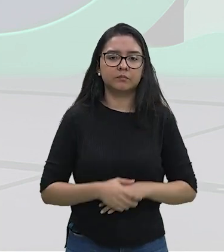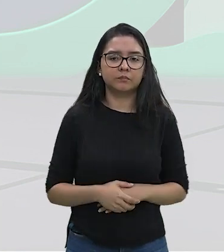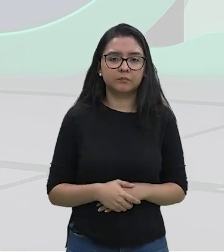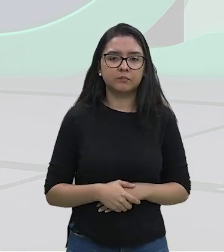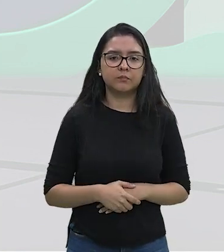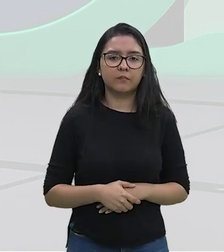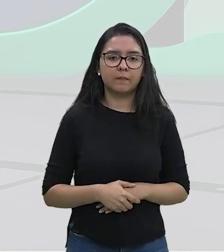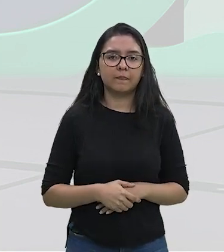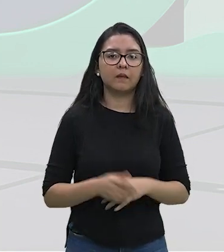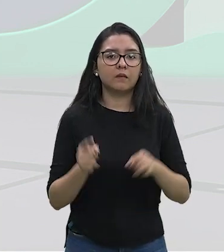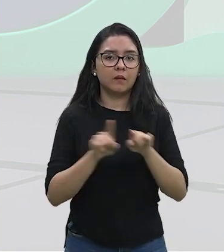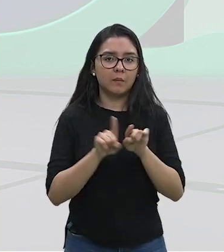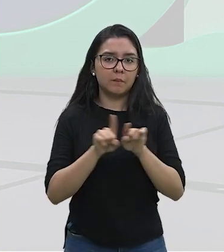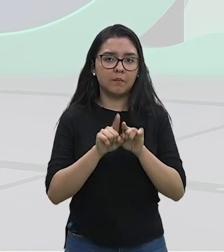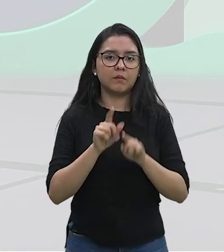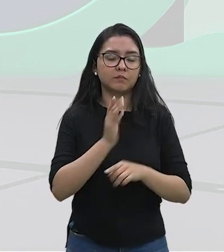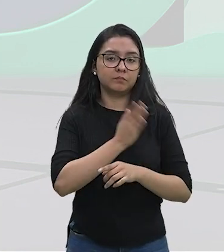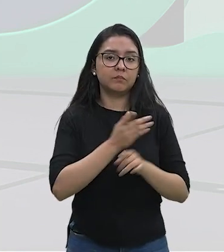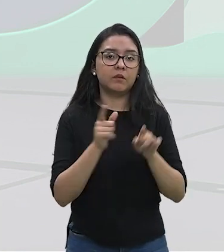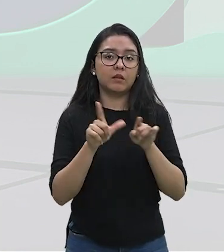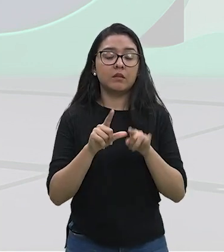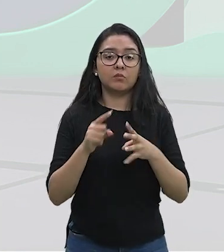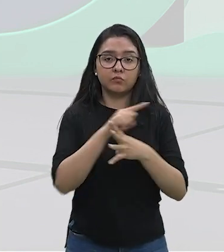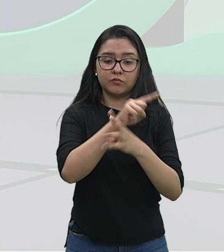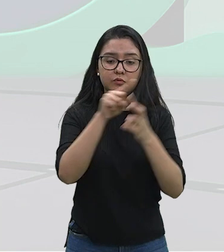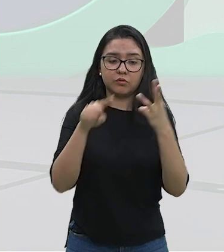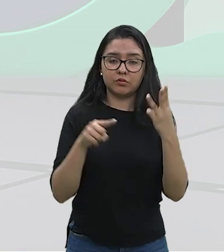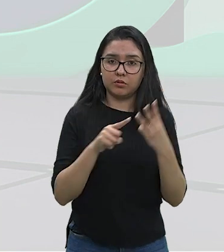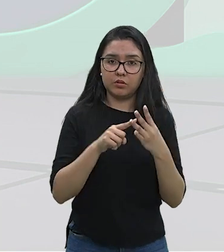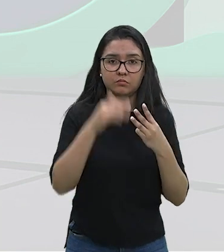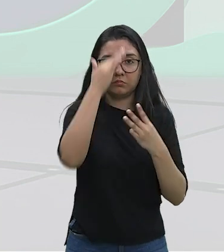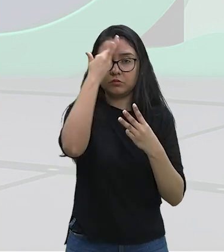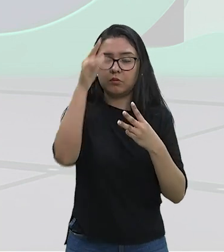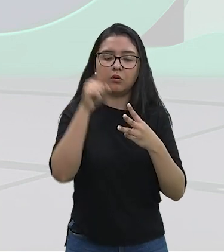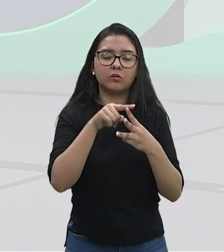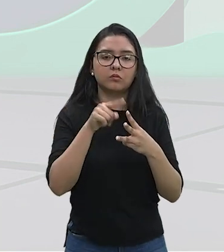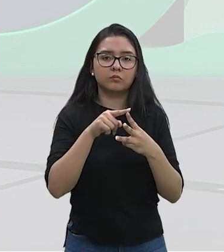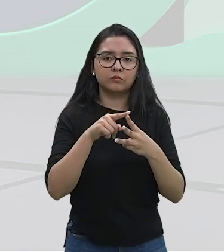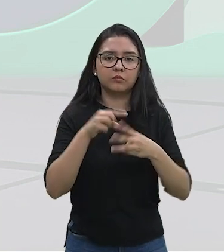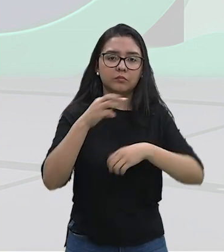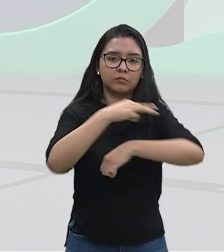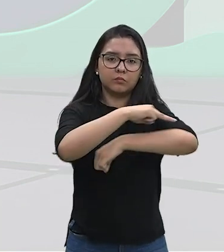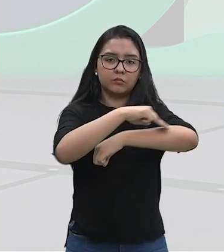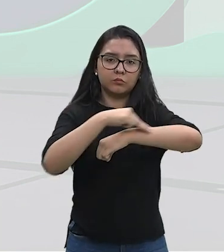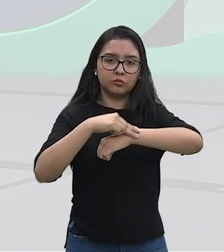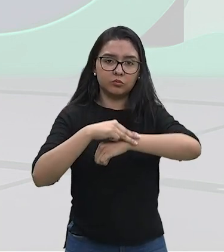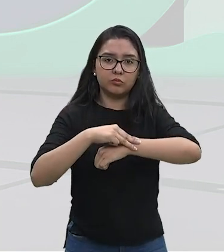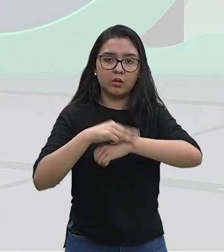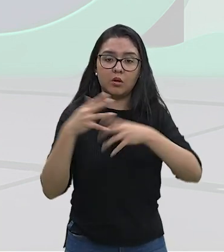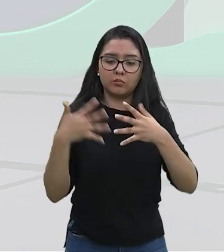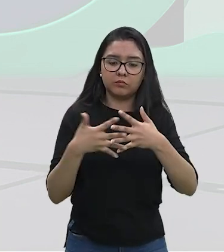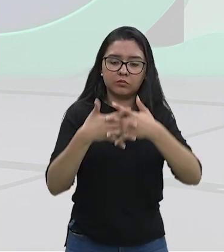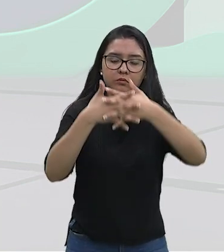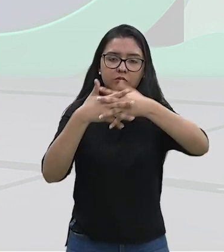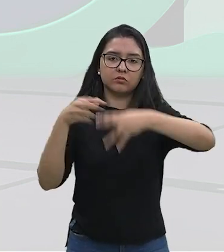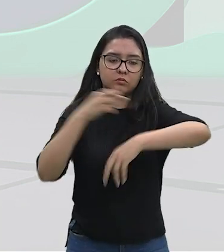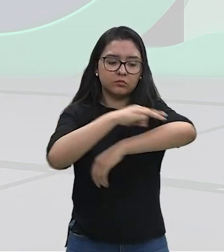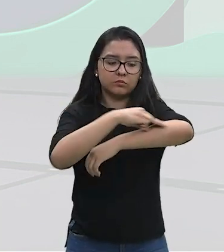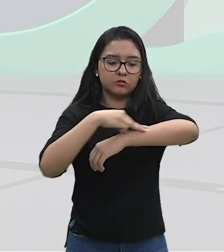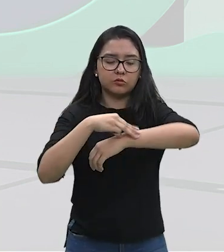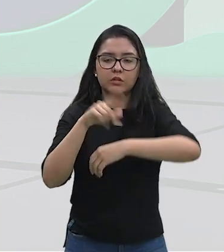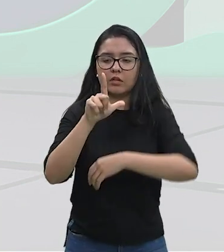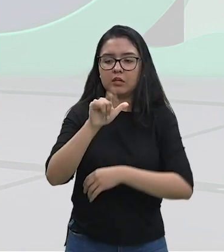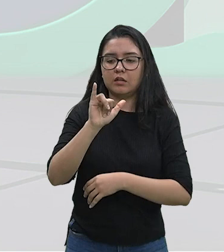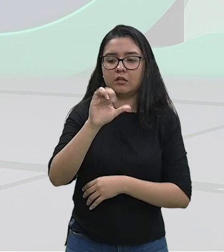e vascularização, são divididos em três. Nós temos primeiramente o tecido muscular liso, que é também chamado de